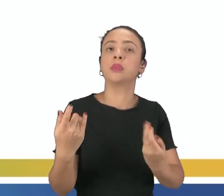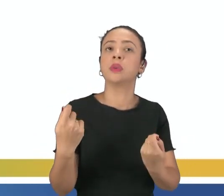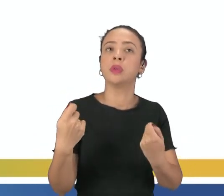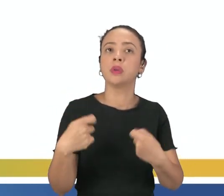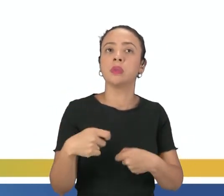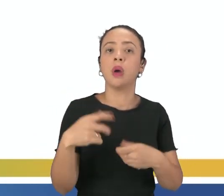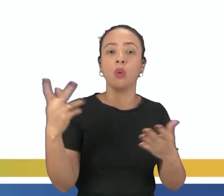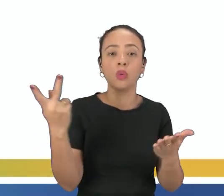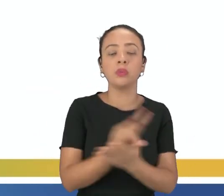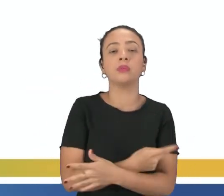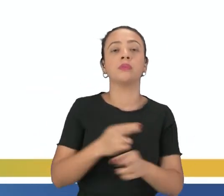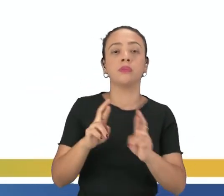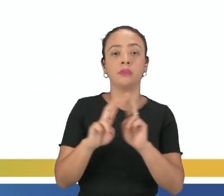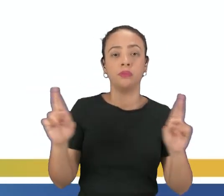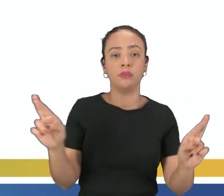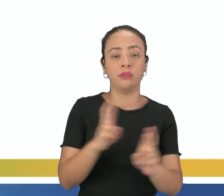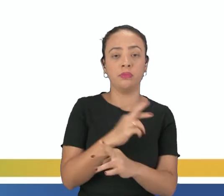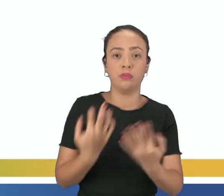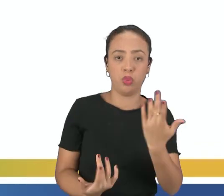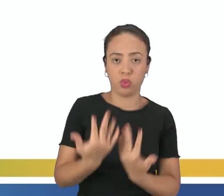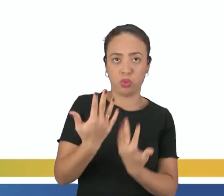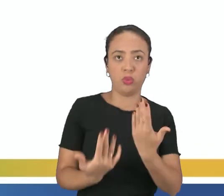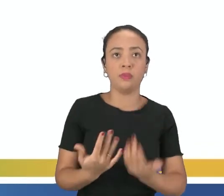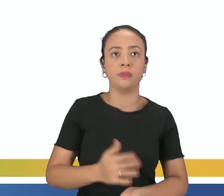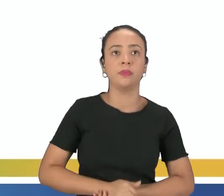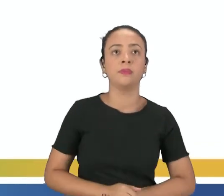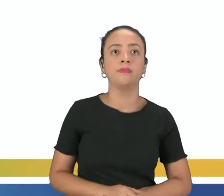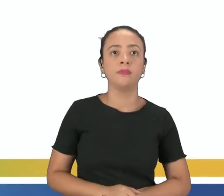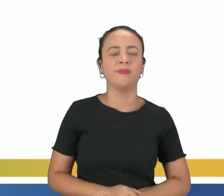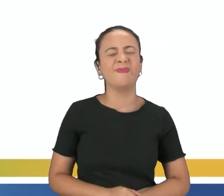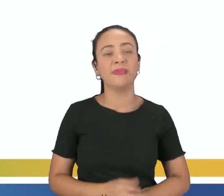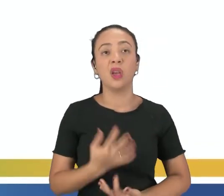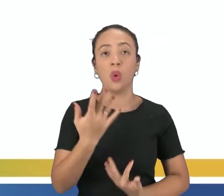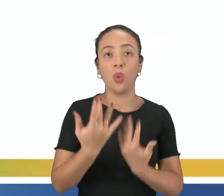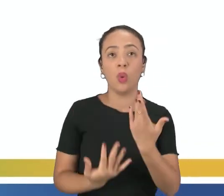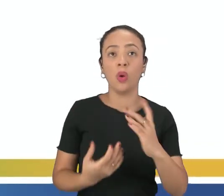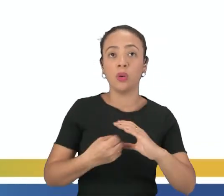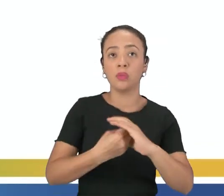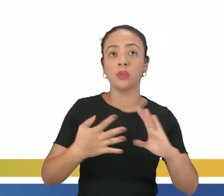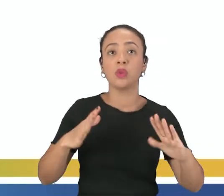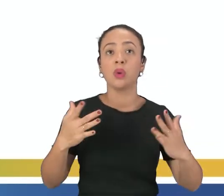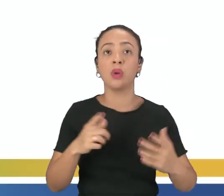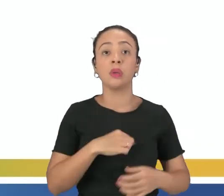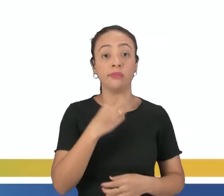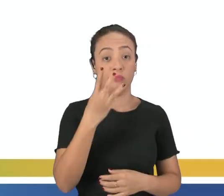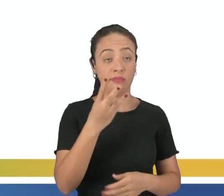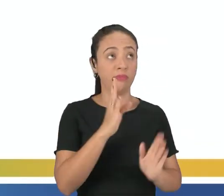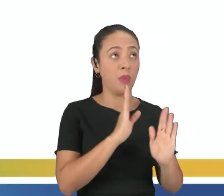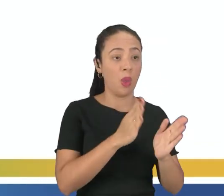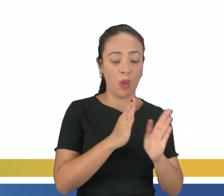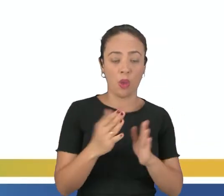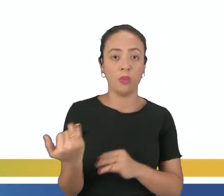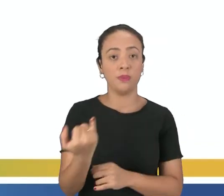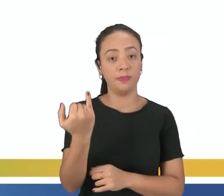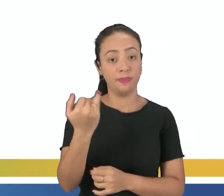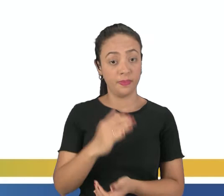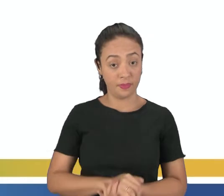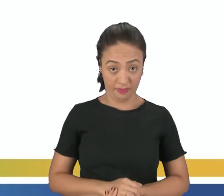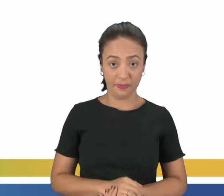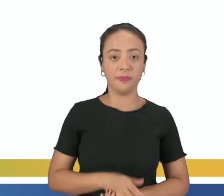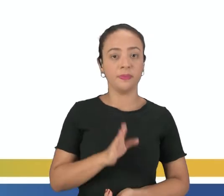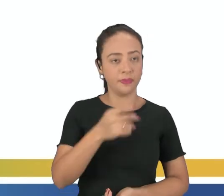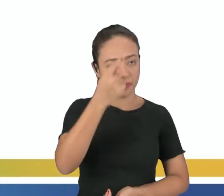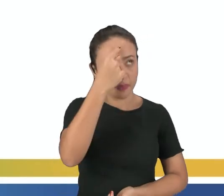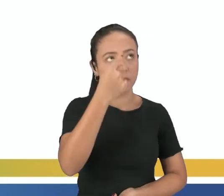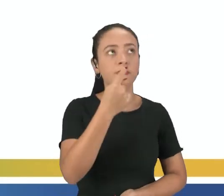necessárias para que a gente possa ter uma reação de combustão. Então, a combustão é caracterizada por 3 partes necessárias,